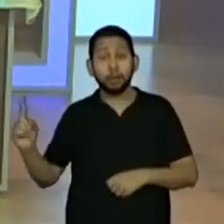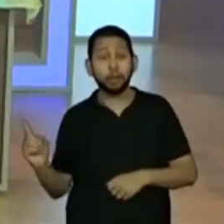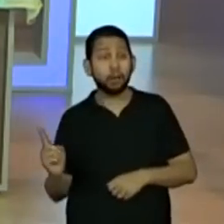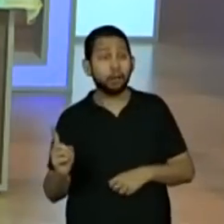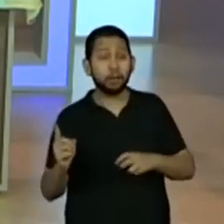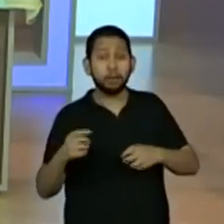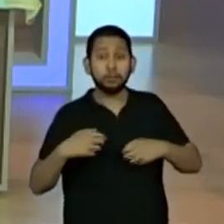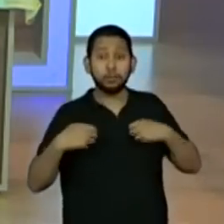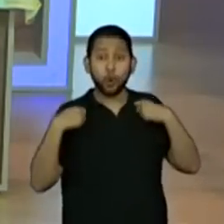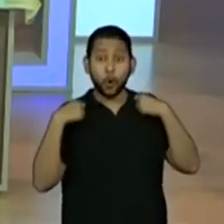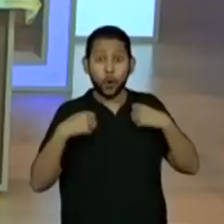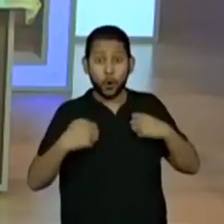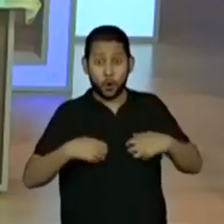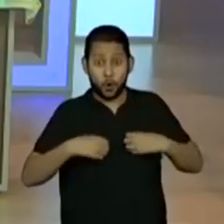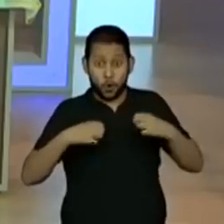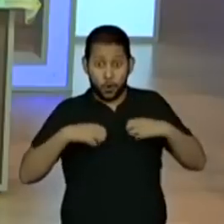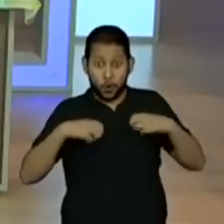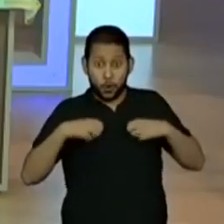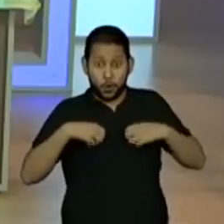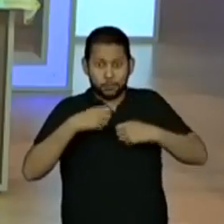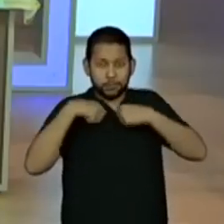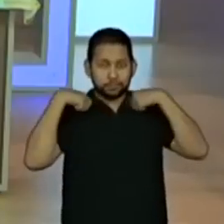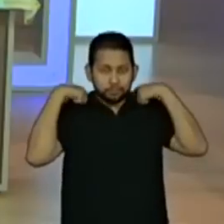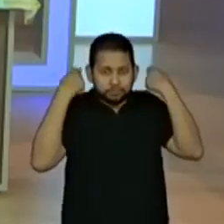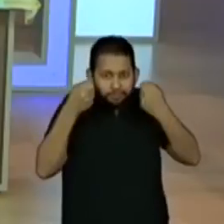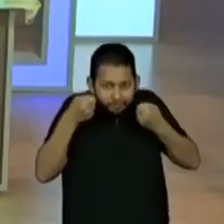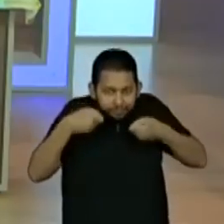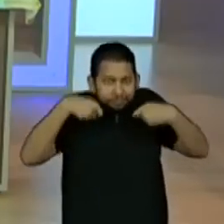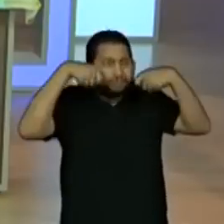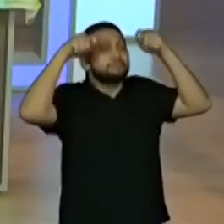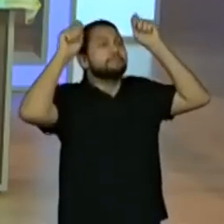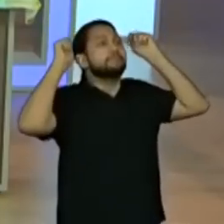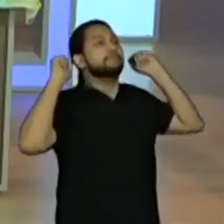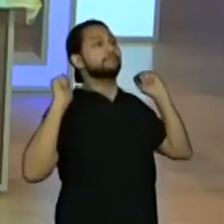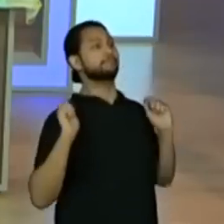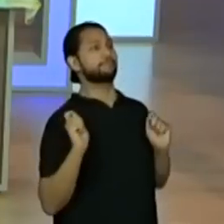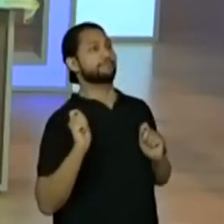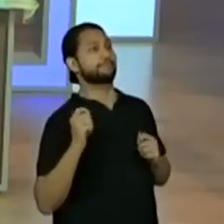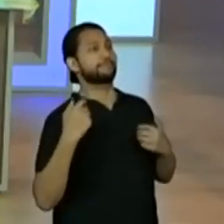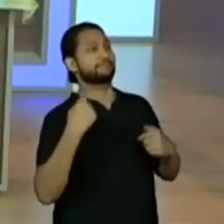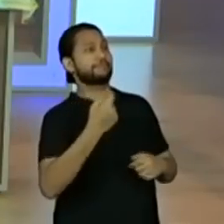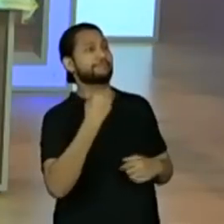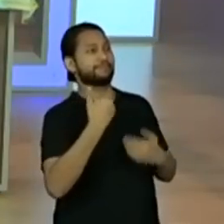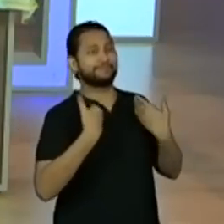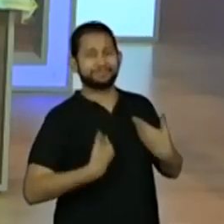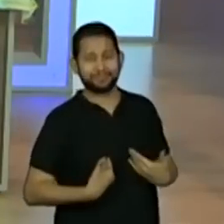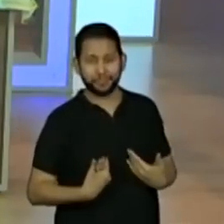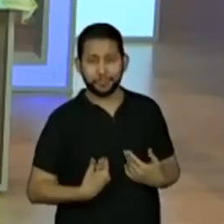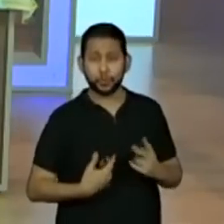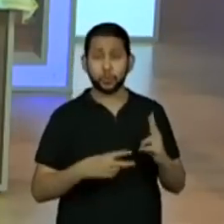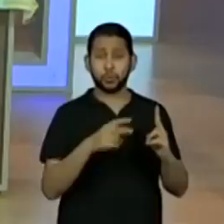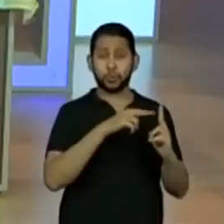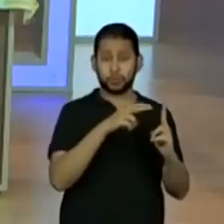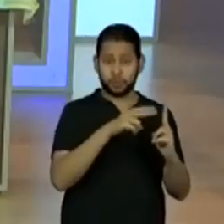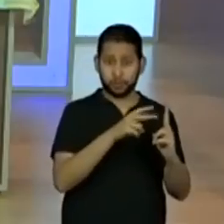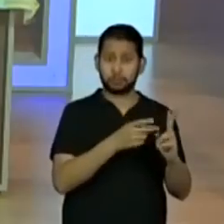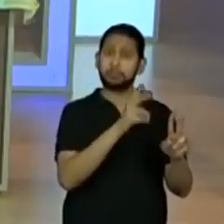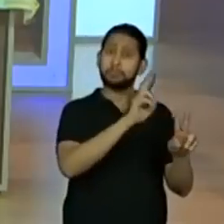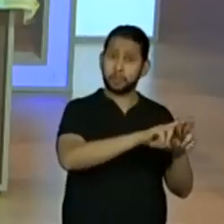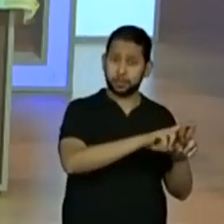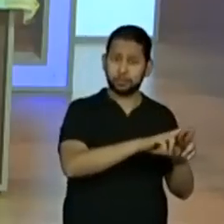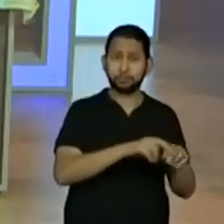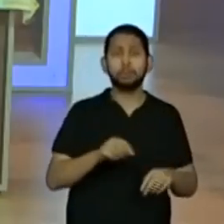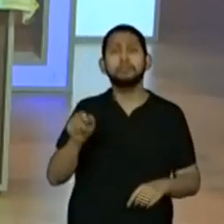contou tudo o que havia acontecido. Aí, os outros 2 irmãos foram condenados e ele viveu